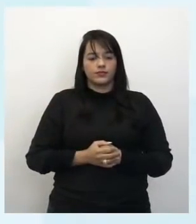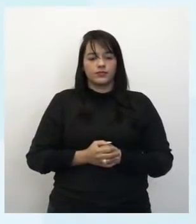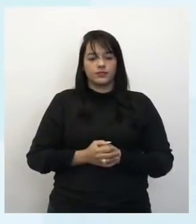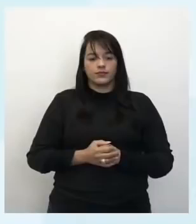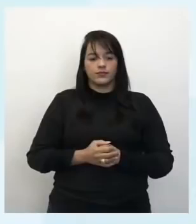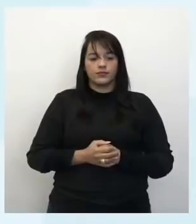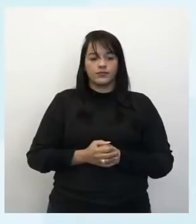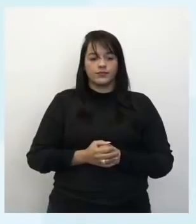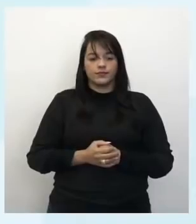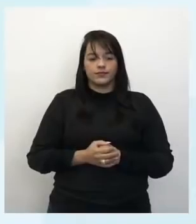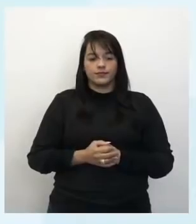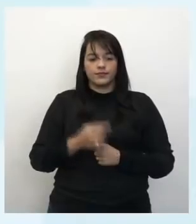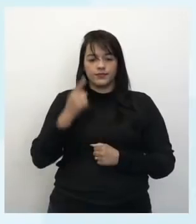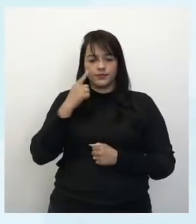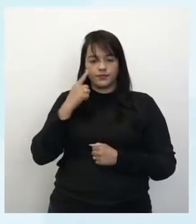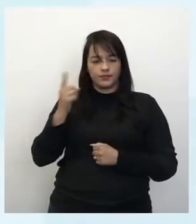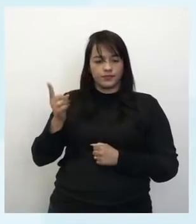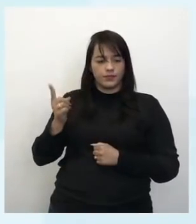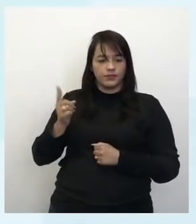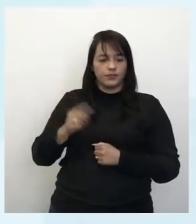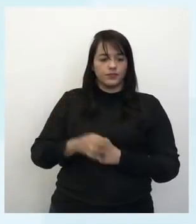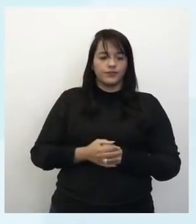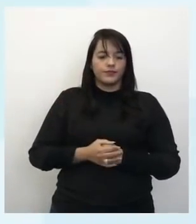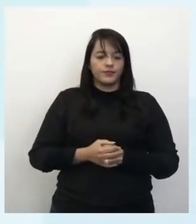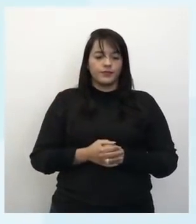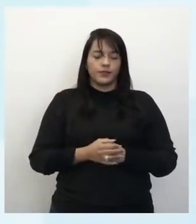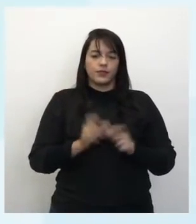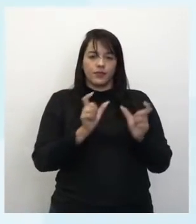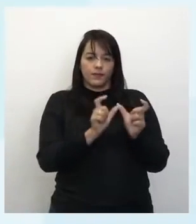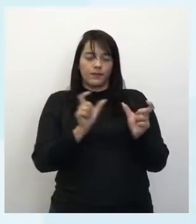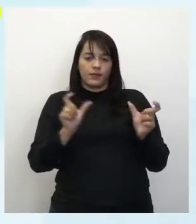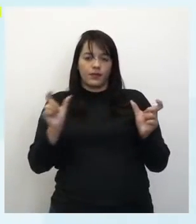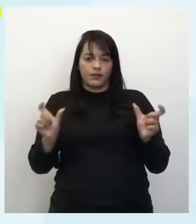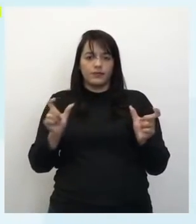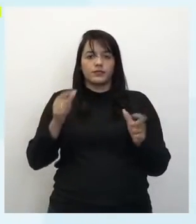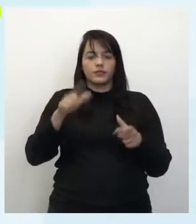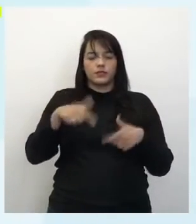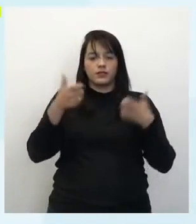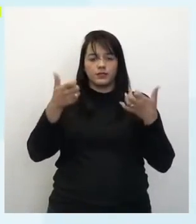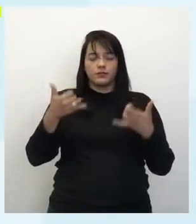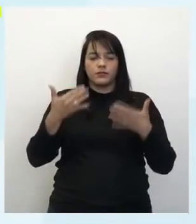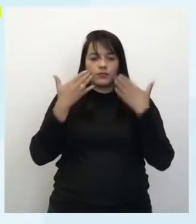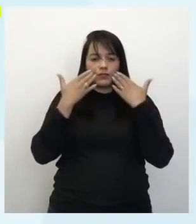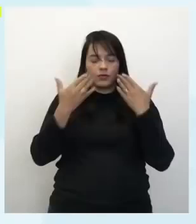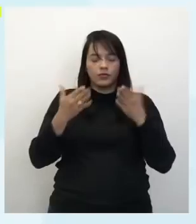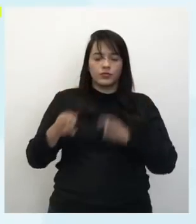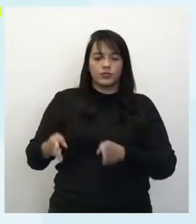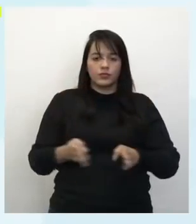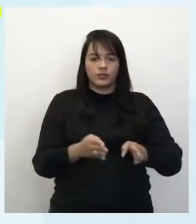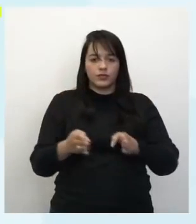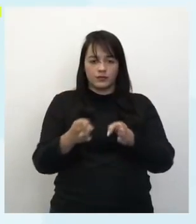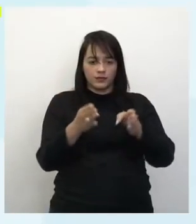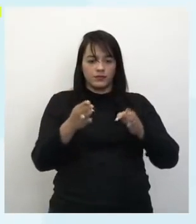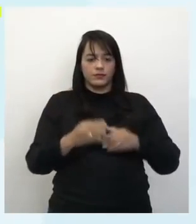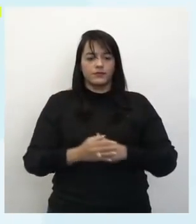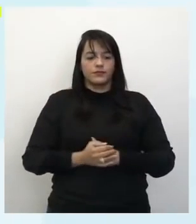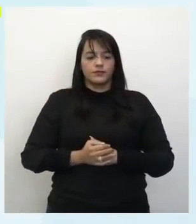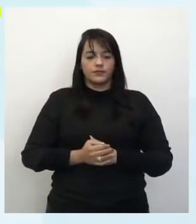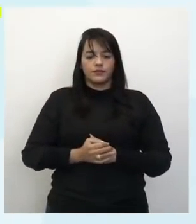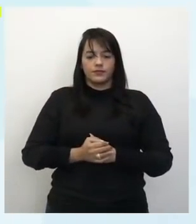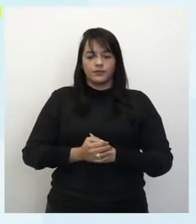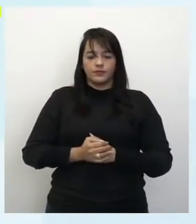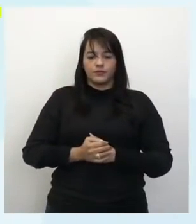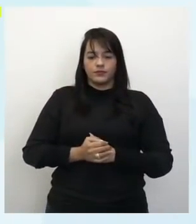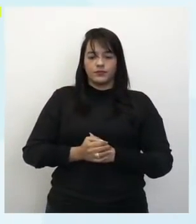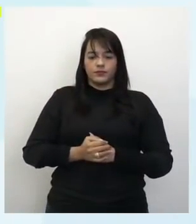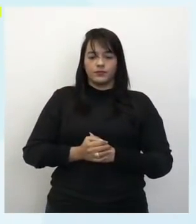os highest peak, aqui já foi, né, tal. Bom, né, North Island, na ilha do norte, North Island. E aí depois